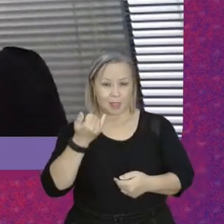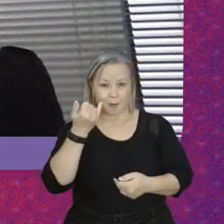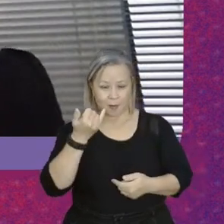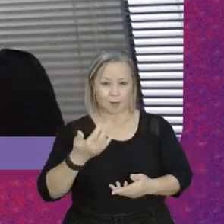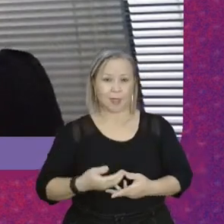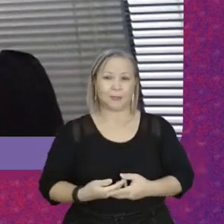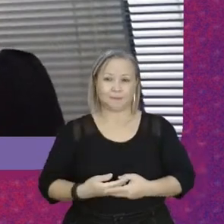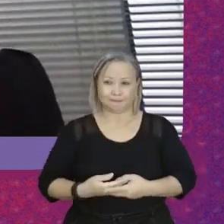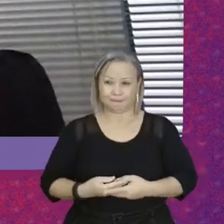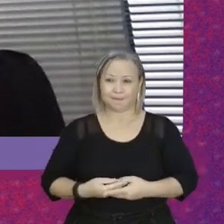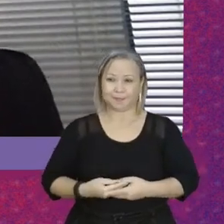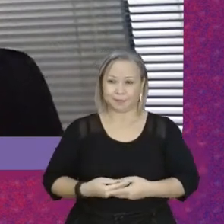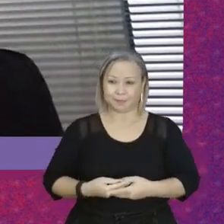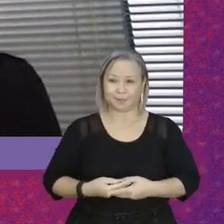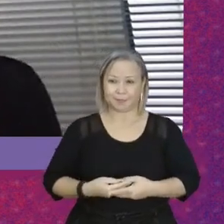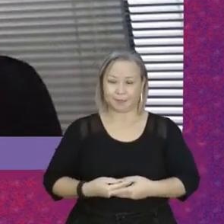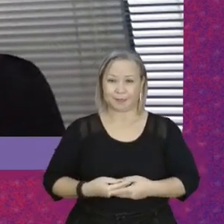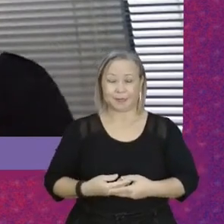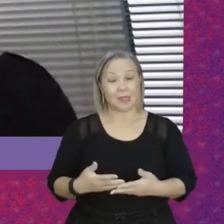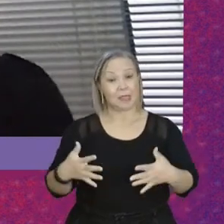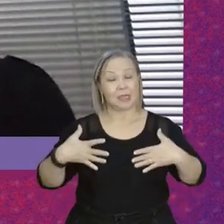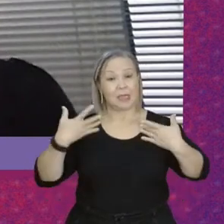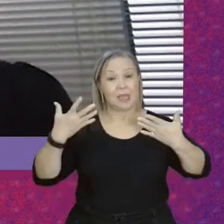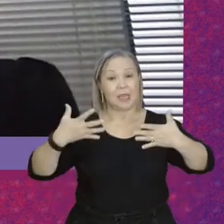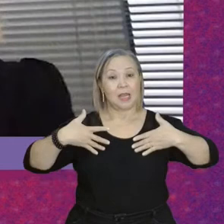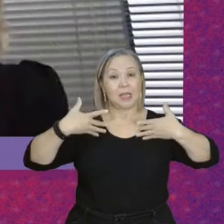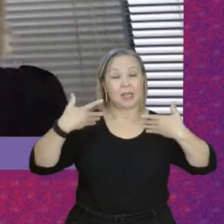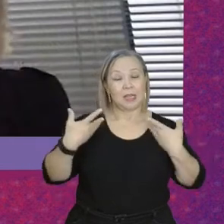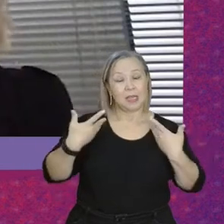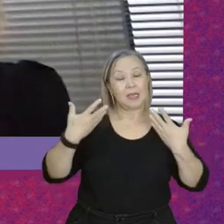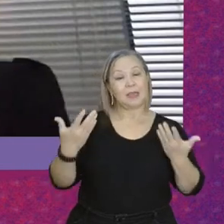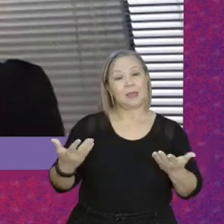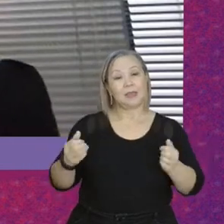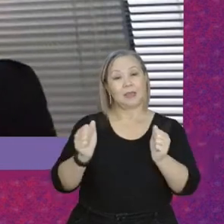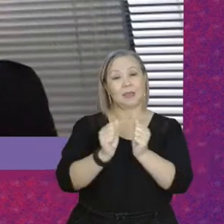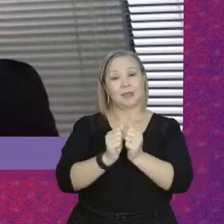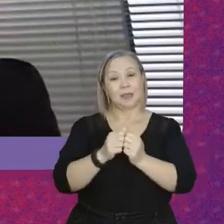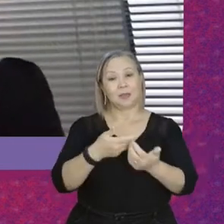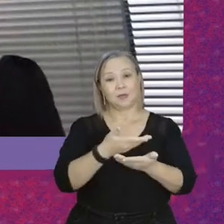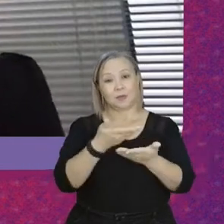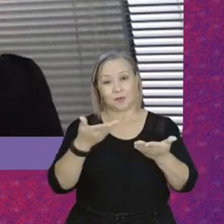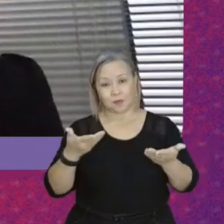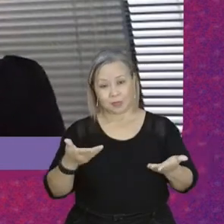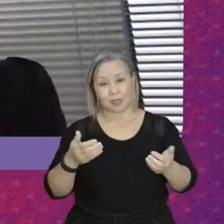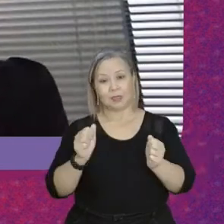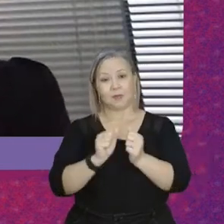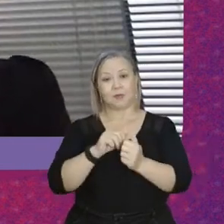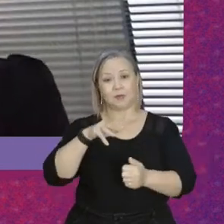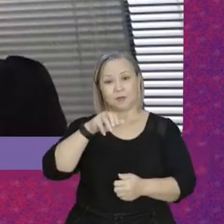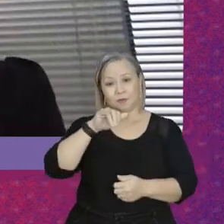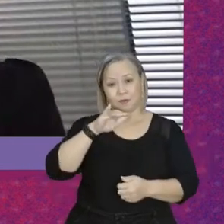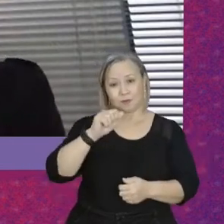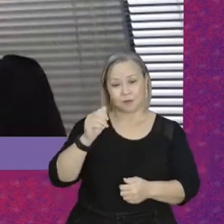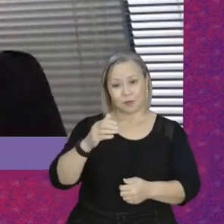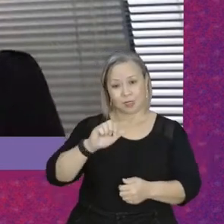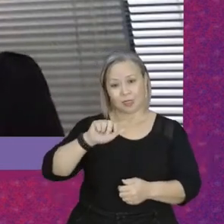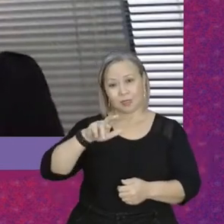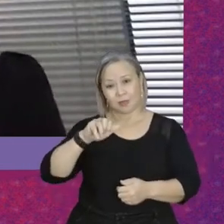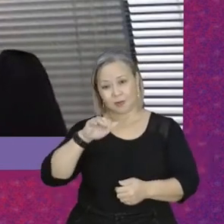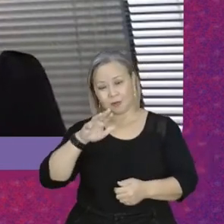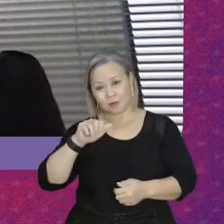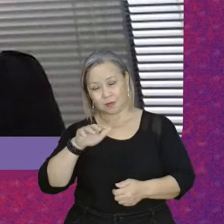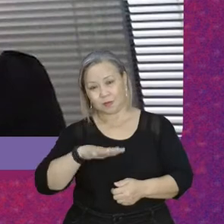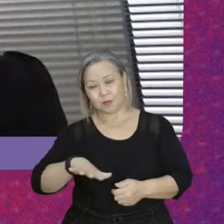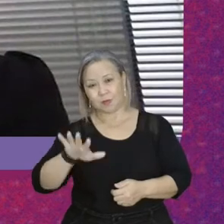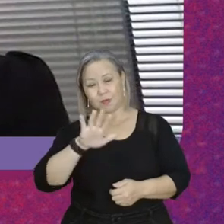importantíssimo, né? E é uma alegria dividir esse momento aqui também com a professora Maria Lúcia e com você, viu, Selma Rocha?